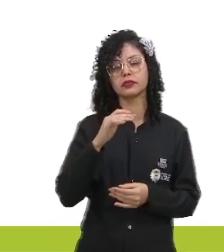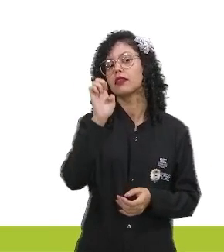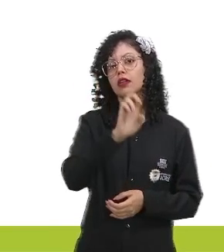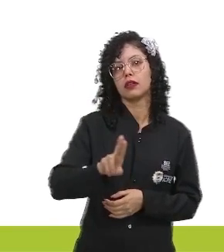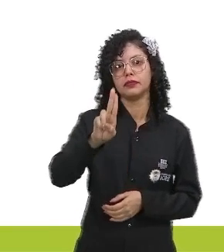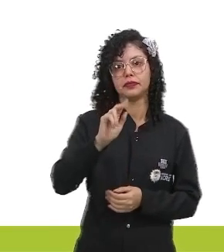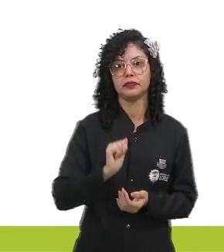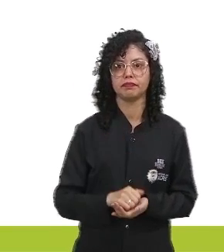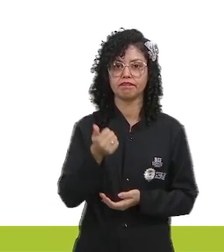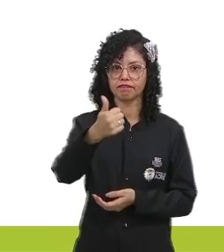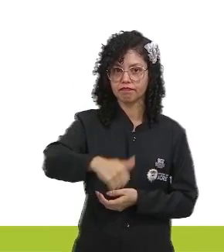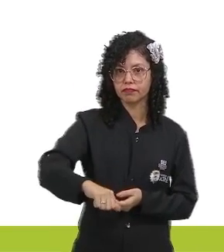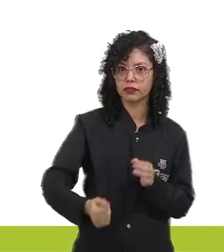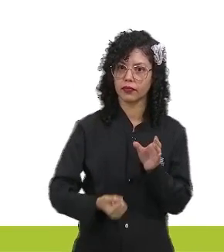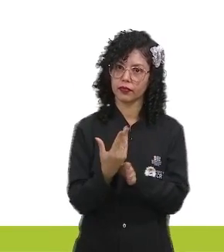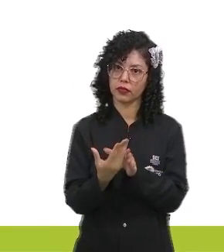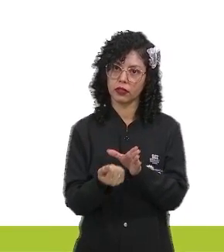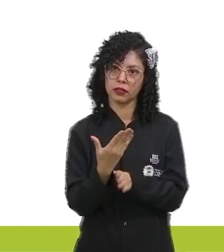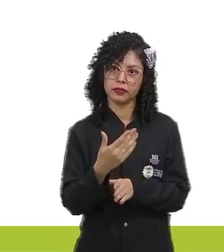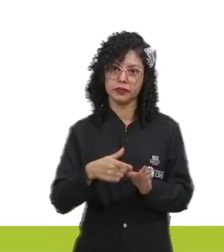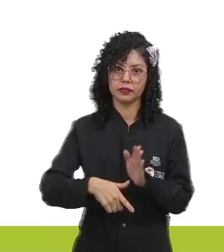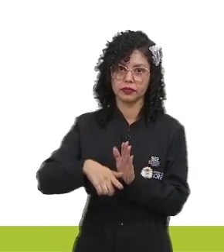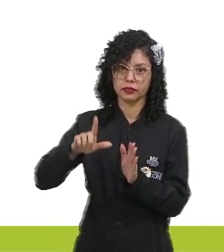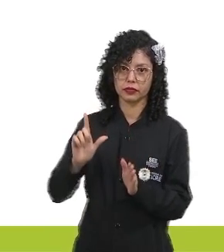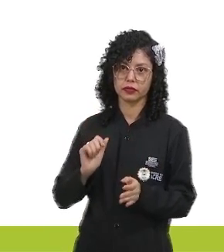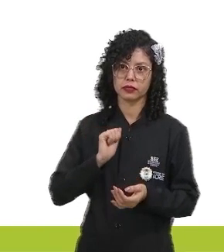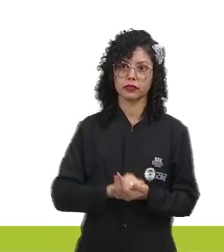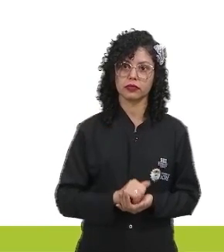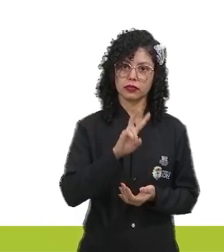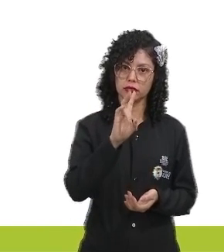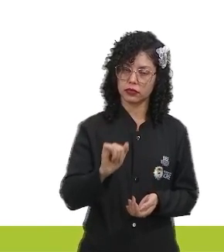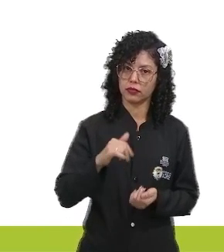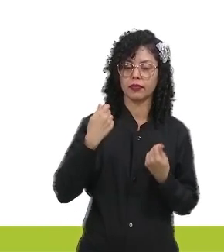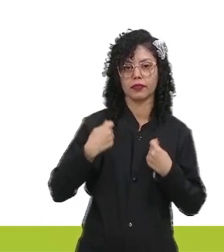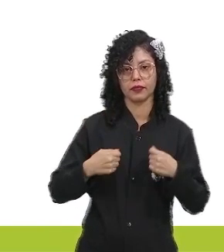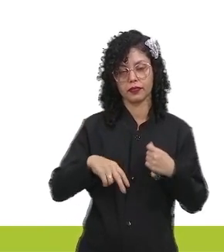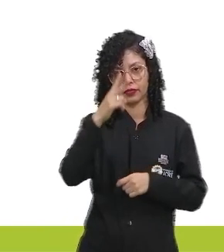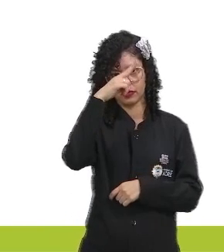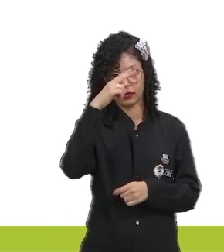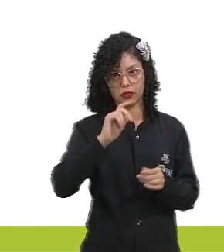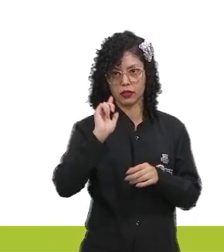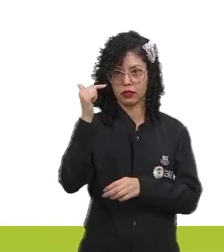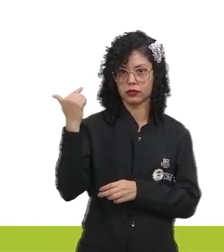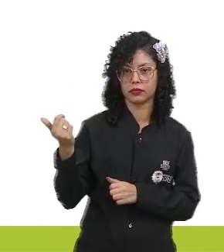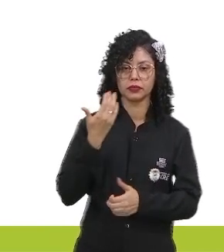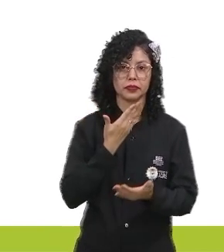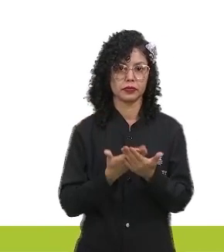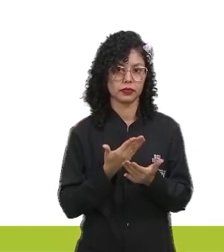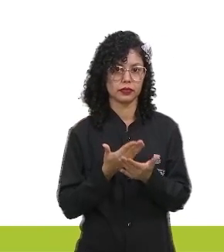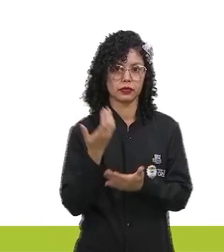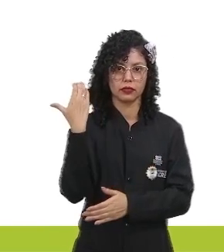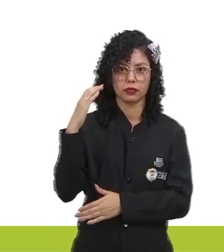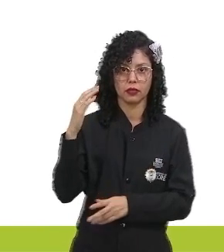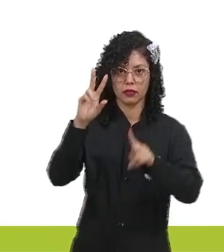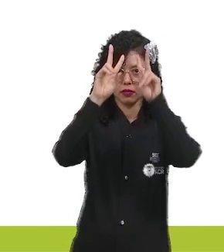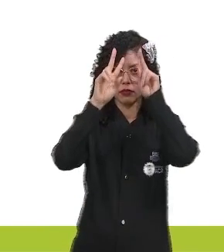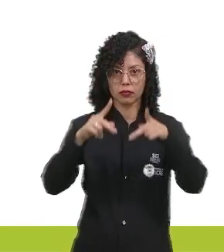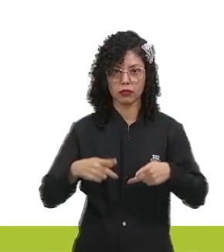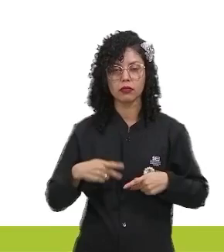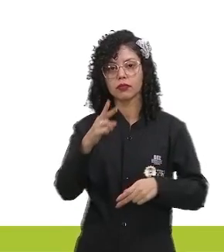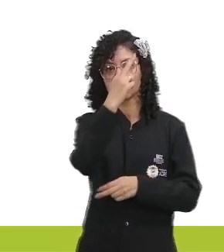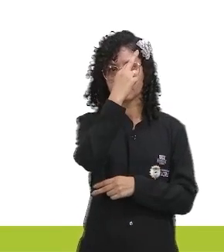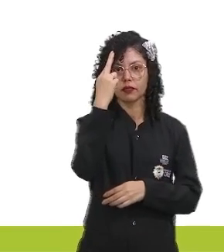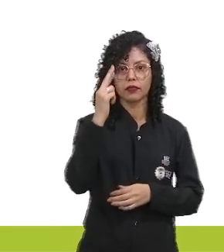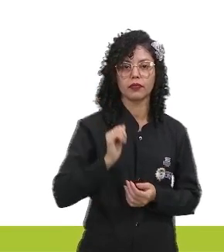esses produtos vão gerar um excedente. E aí você deve se lembrar das suas outras aulas de ciências humanas, né, das suas aulas de